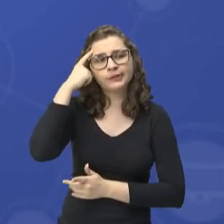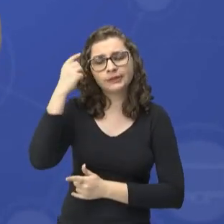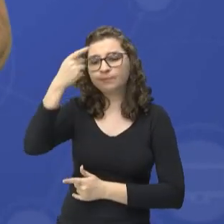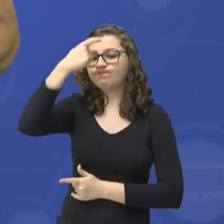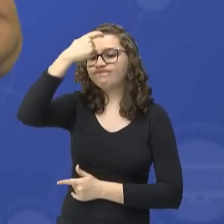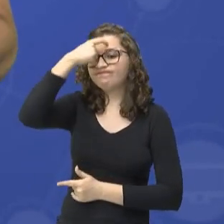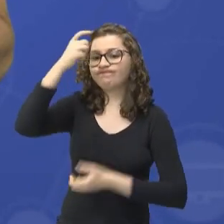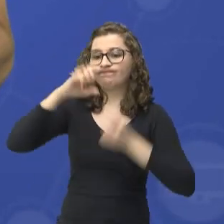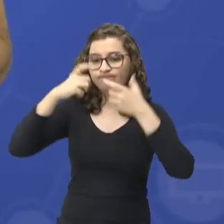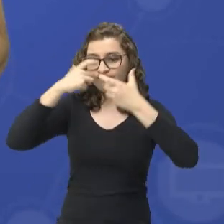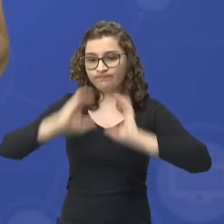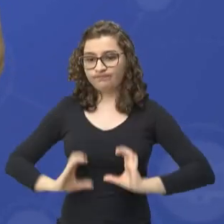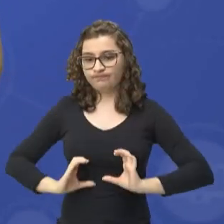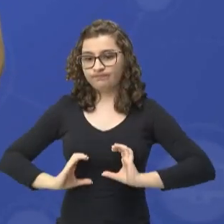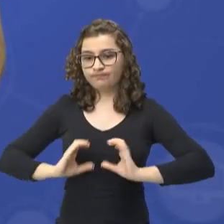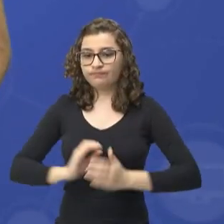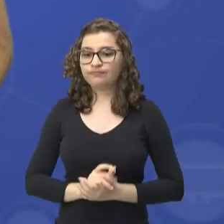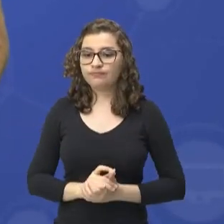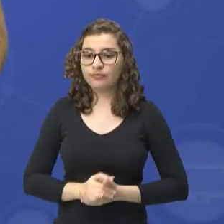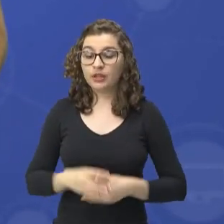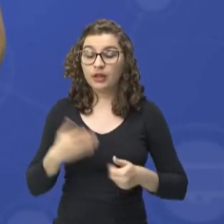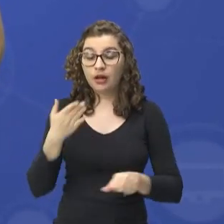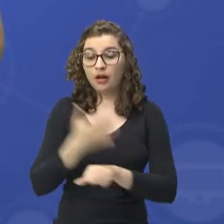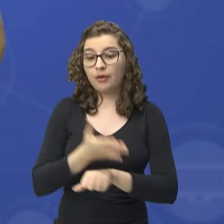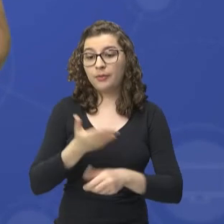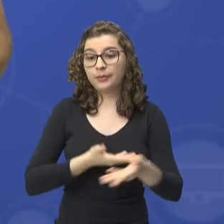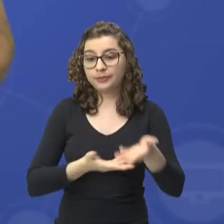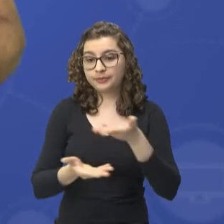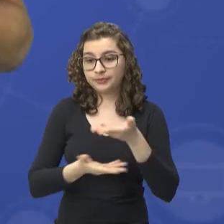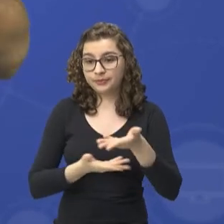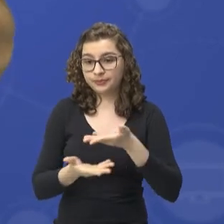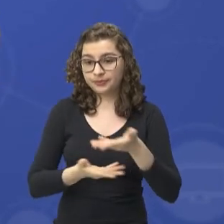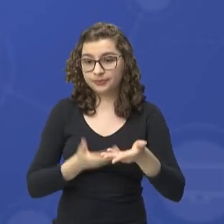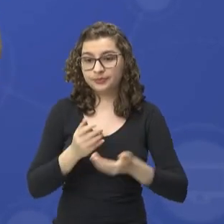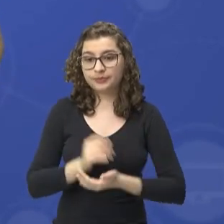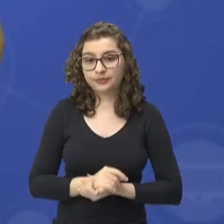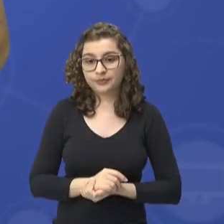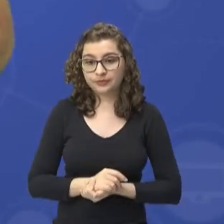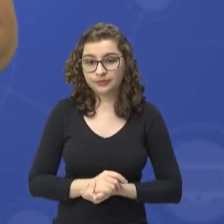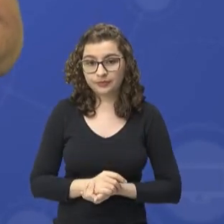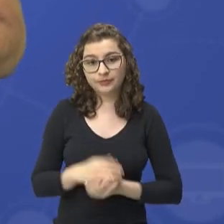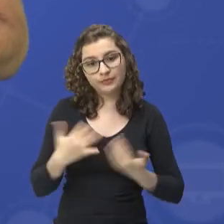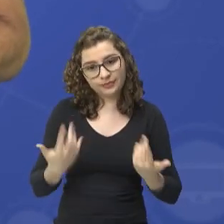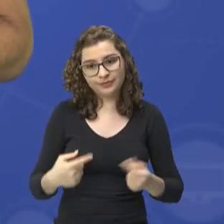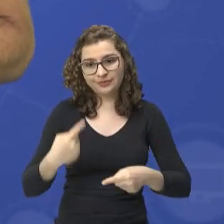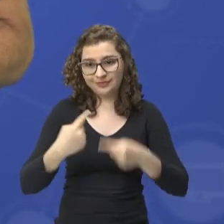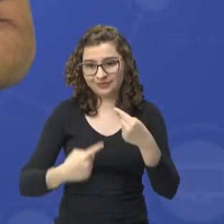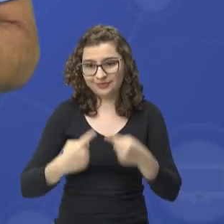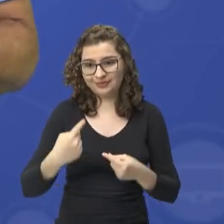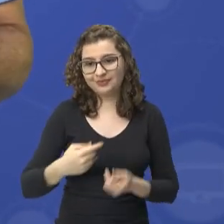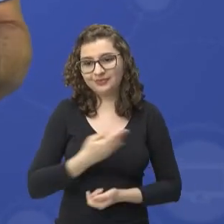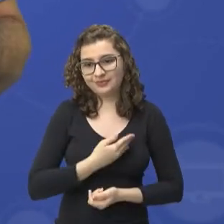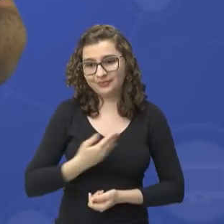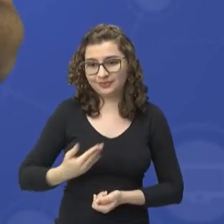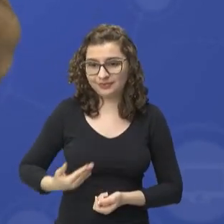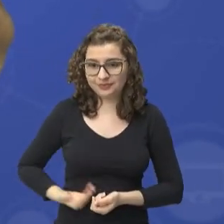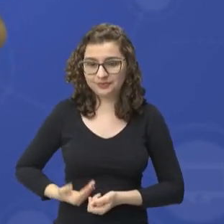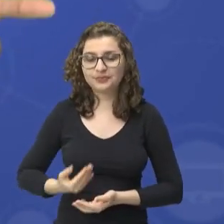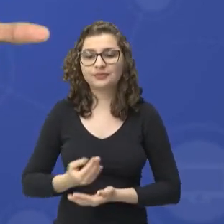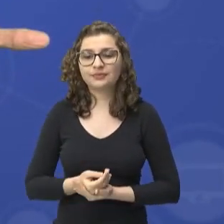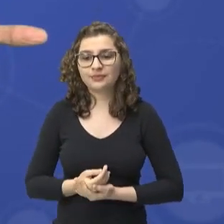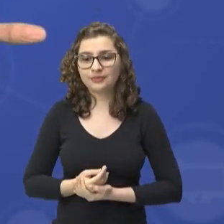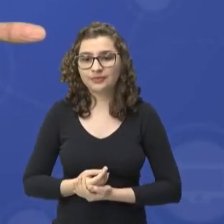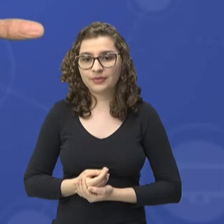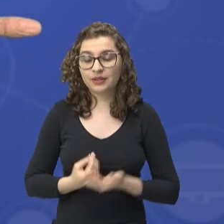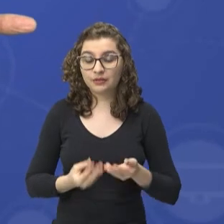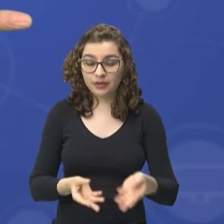né, esse sentido de cidadania e de participação cidadã na sociedade. E as políticas públicas, ela tem esse sentido, né, de